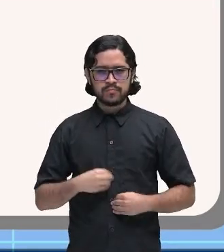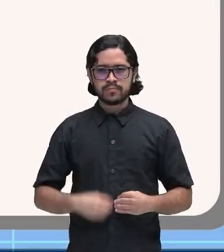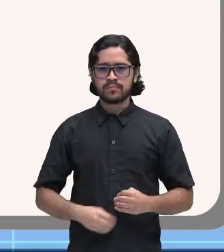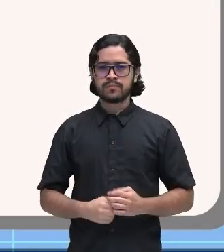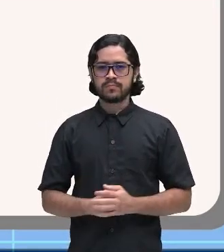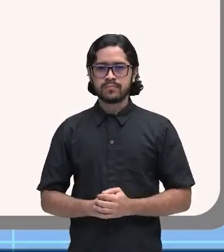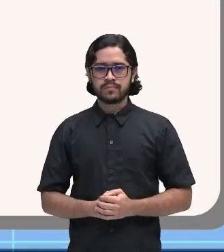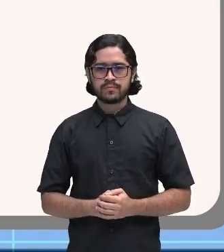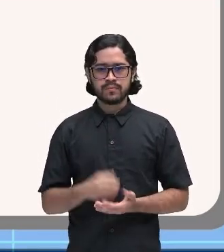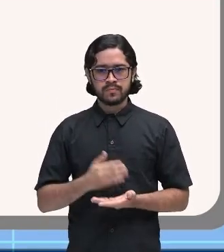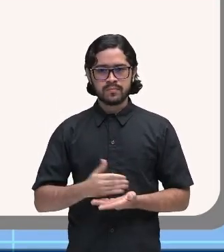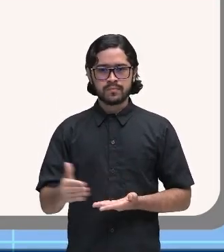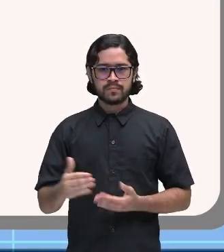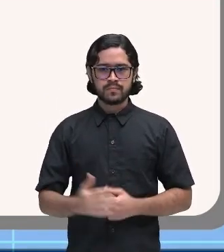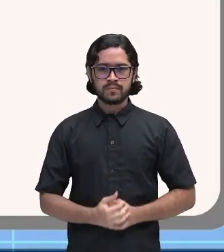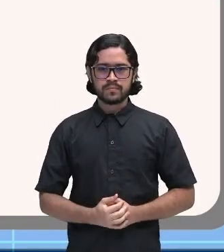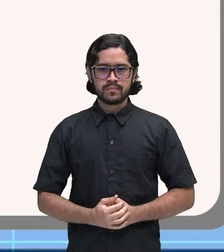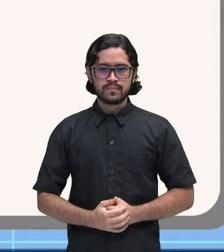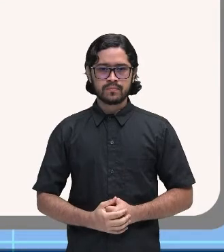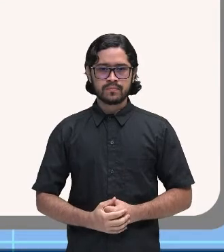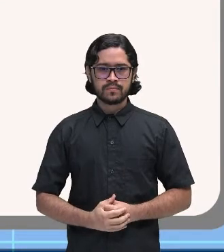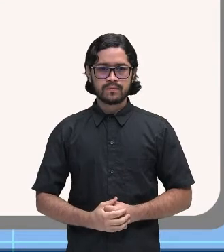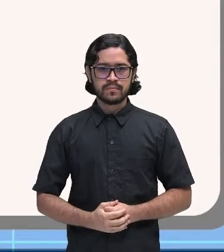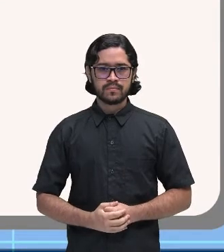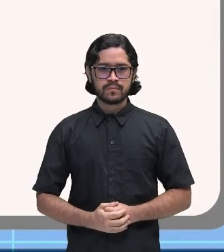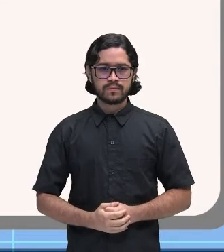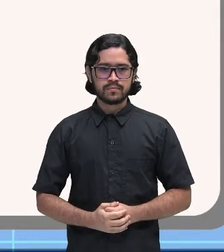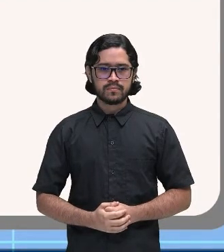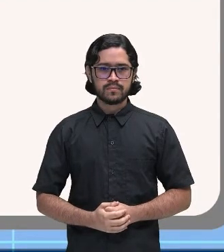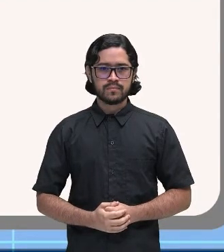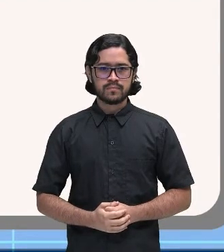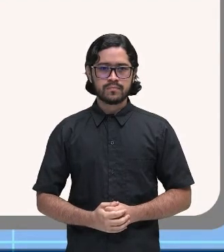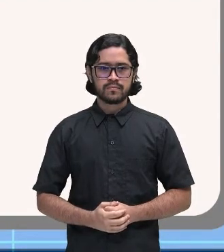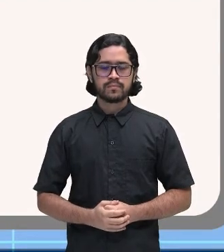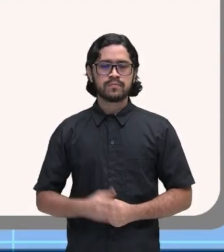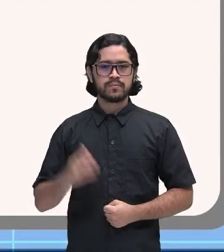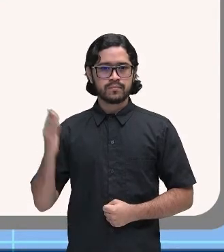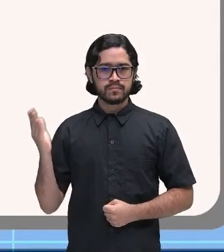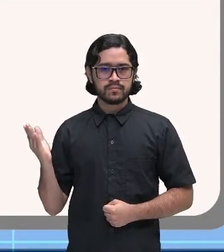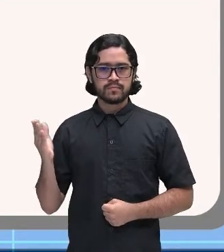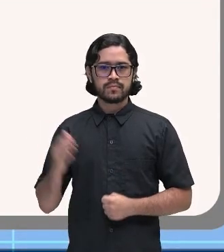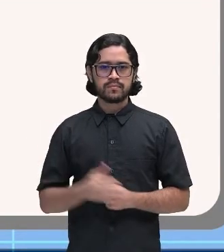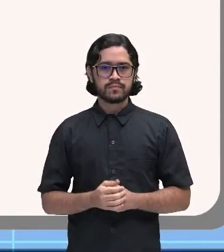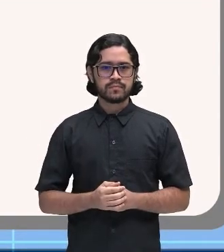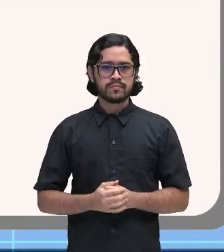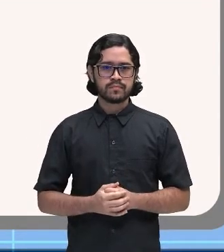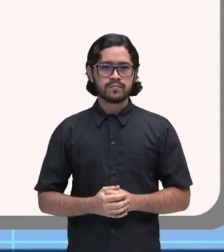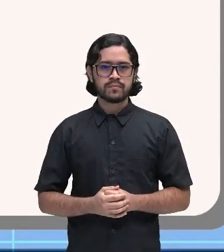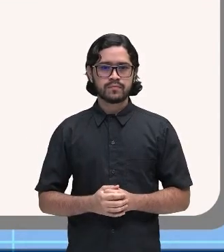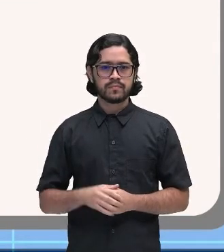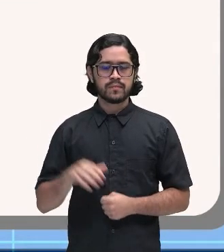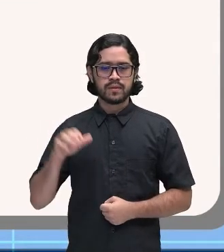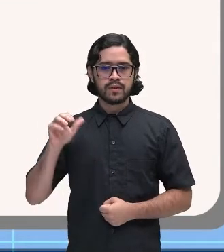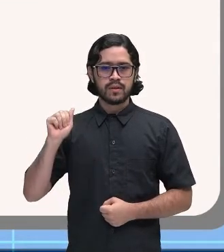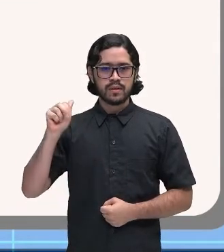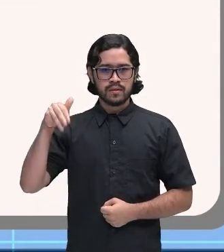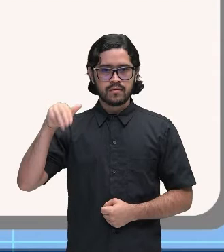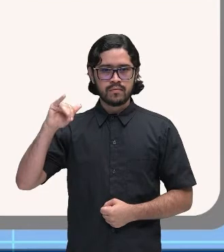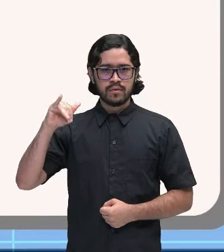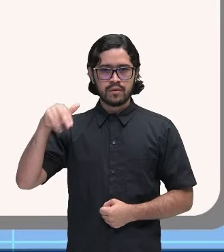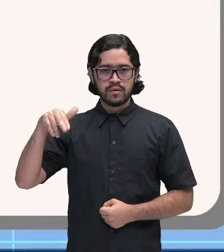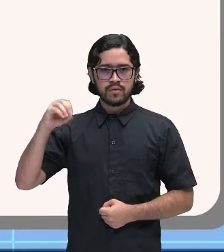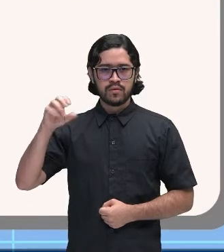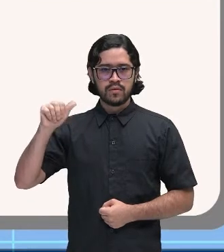continuidade, nós temos os aminoácidos, as oses e os sais minerais são absorvidos